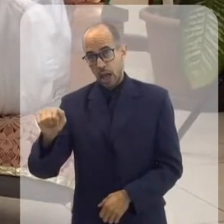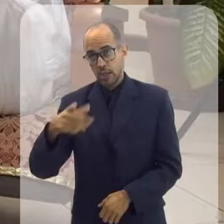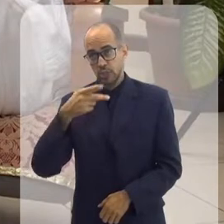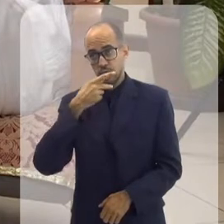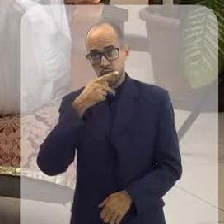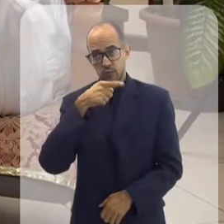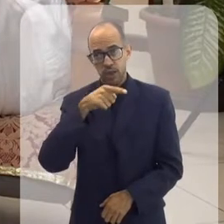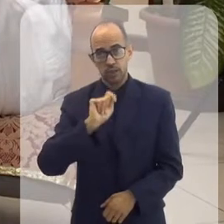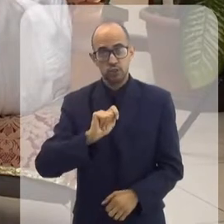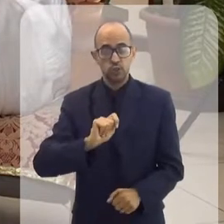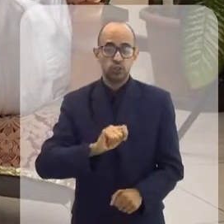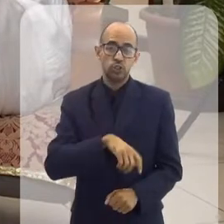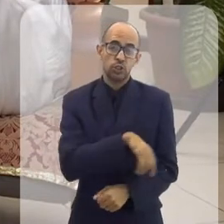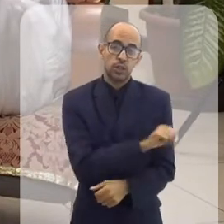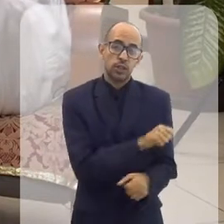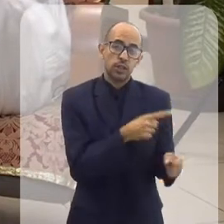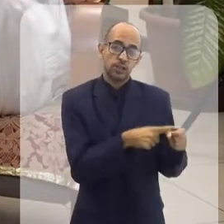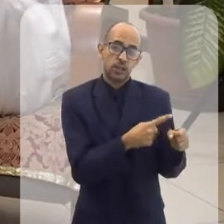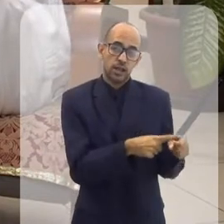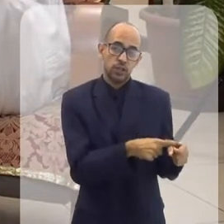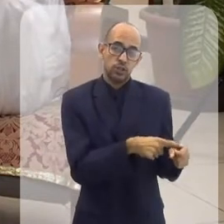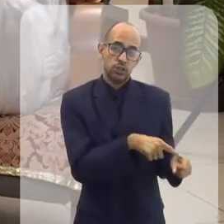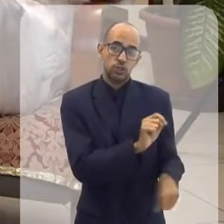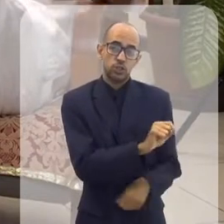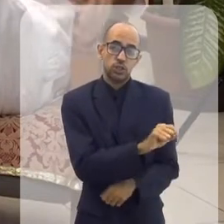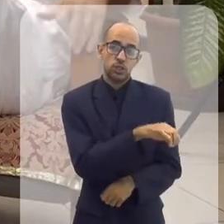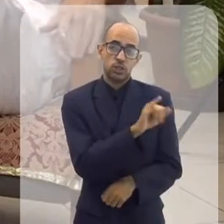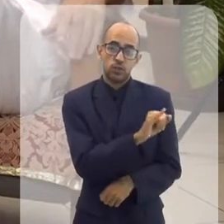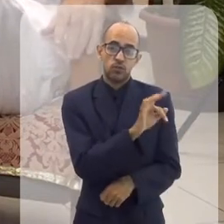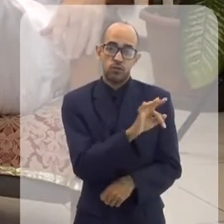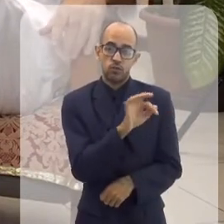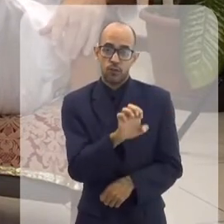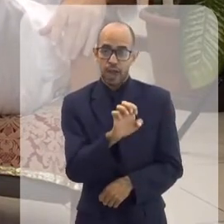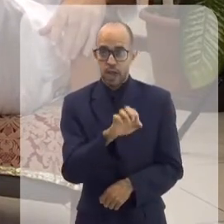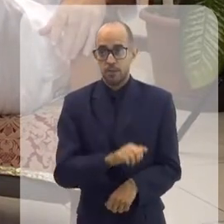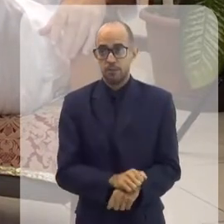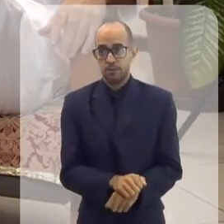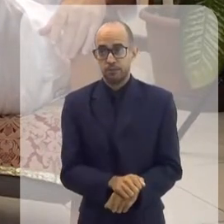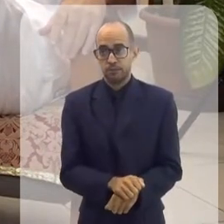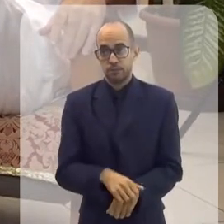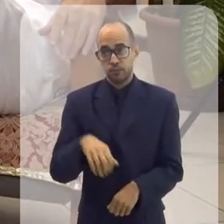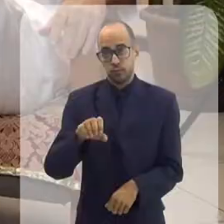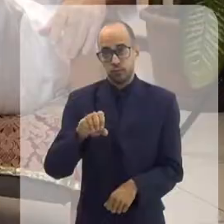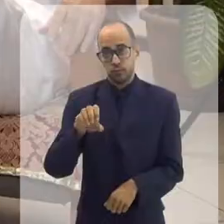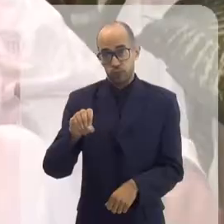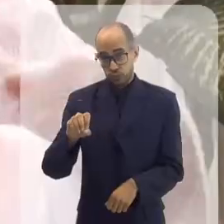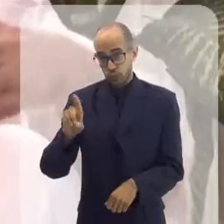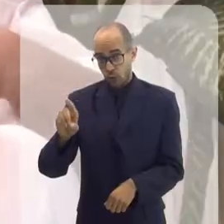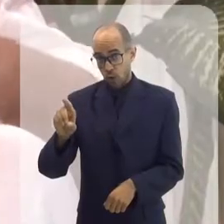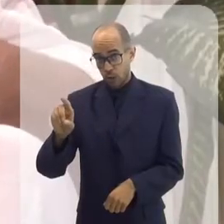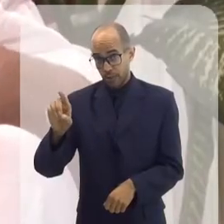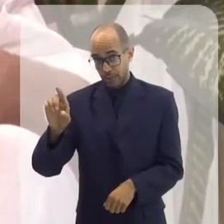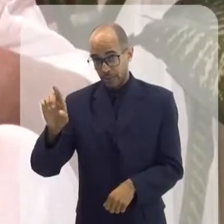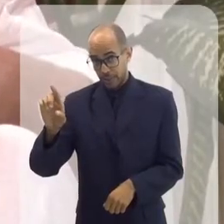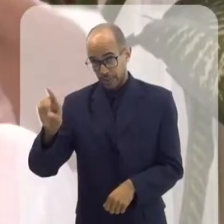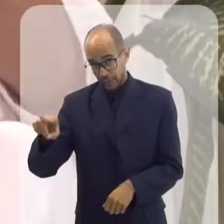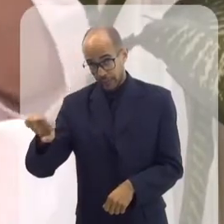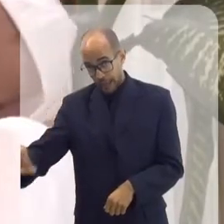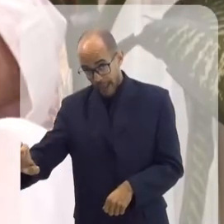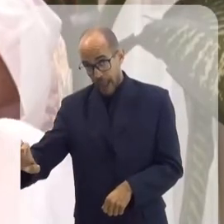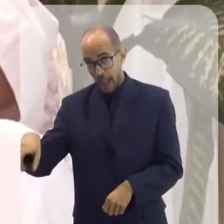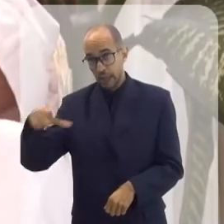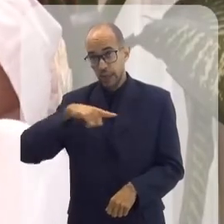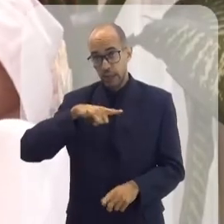falando de fé e assim sucessivamente o der por exemplo Oxossi é tem um culto